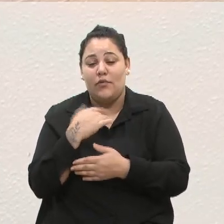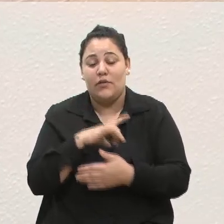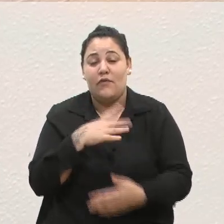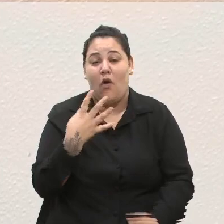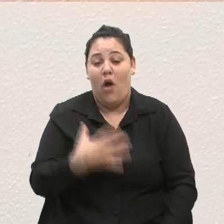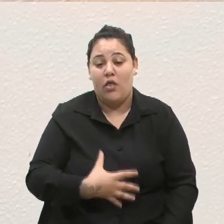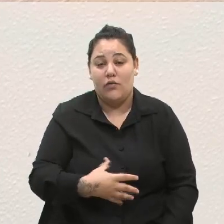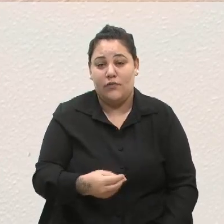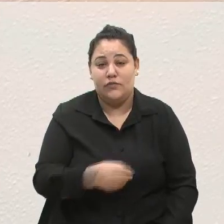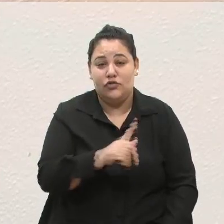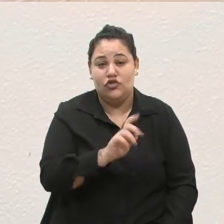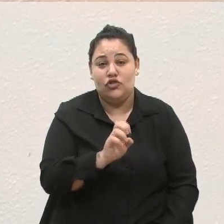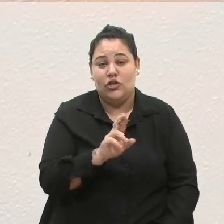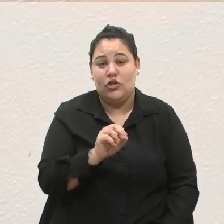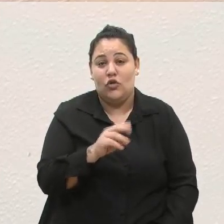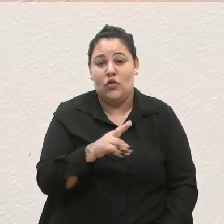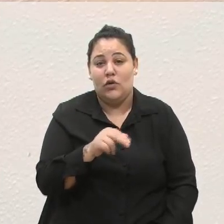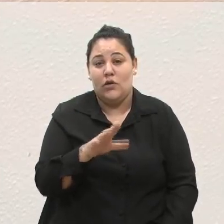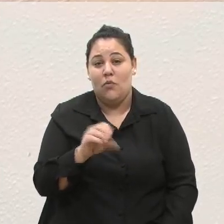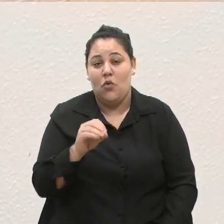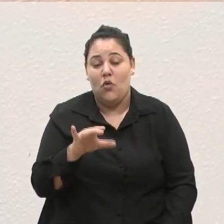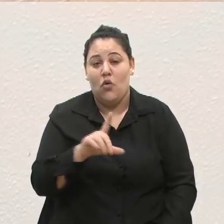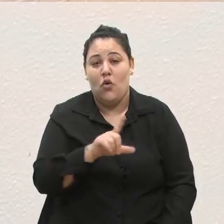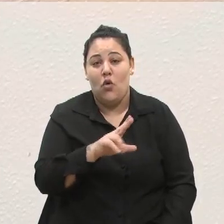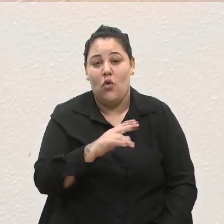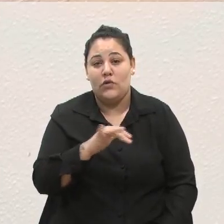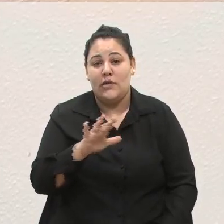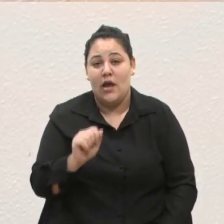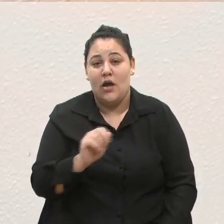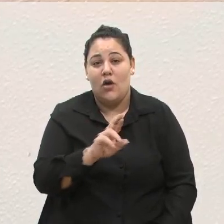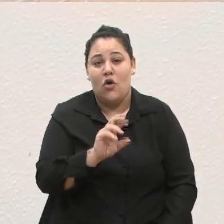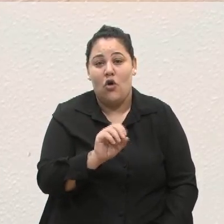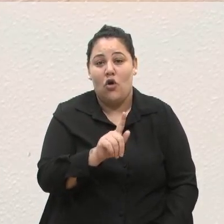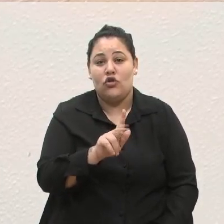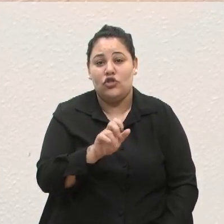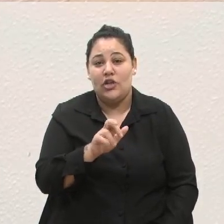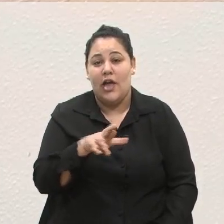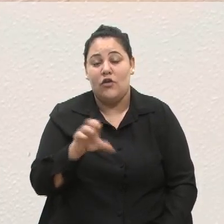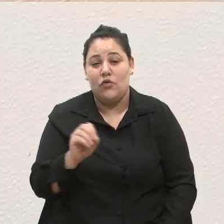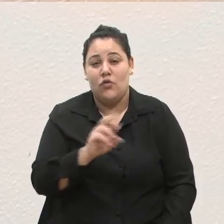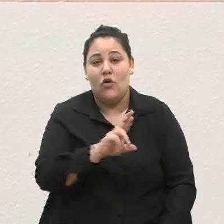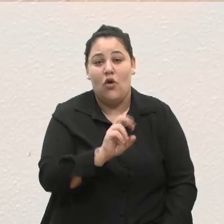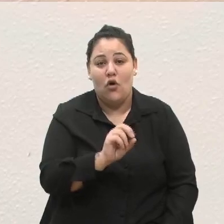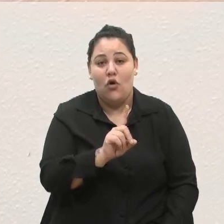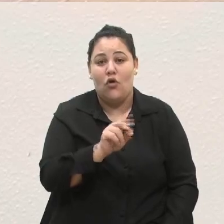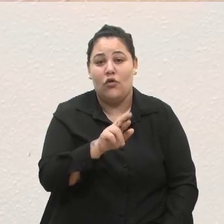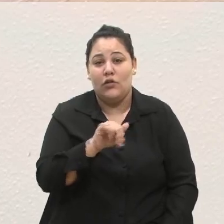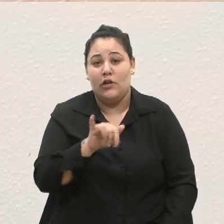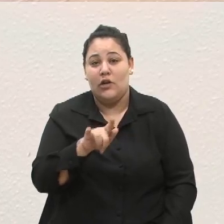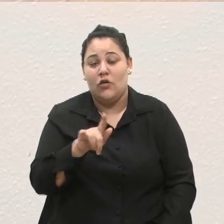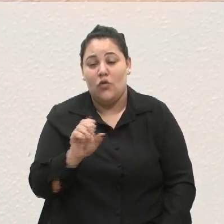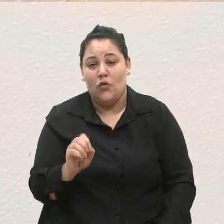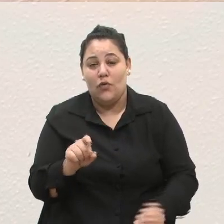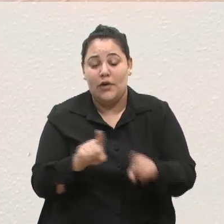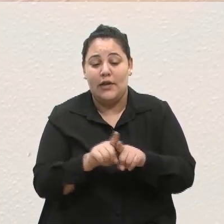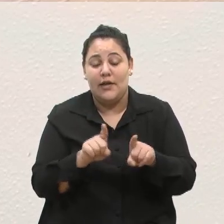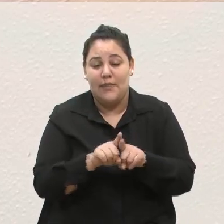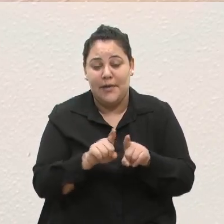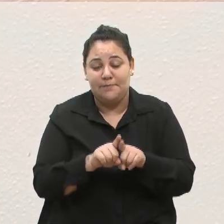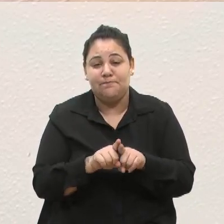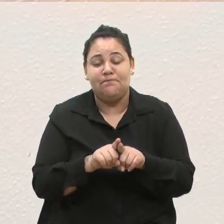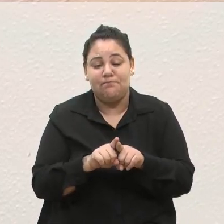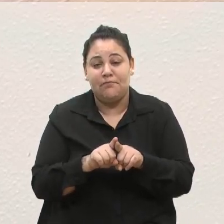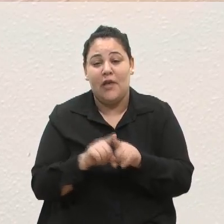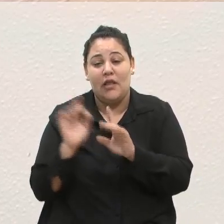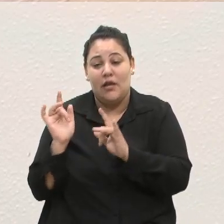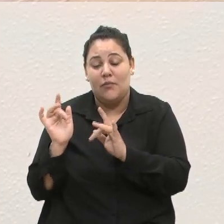filhos, Jerônimo, Lúcia, Rogério e Rodrigo. As noras Josi, Nicole Portolã e Daniela Portolã. E o